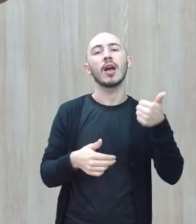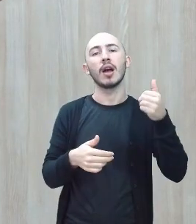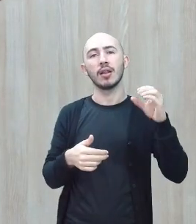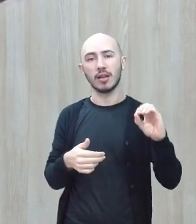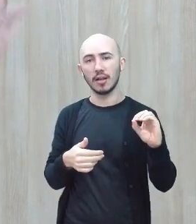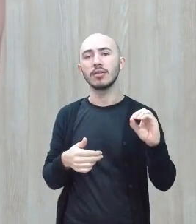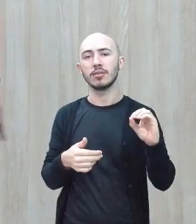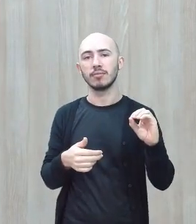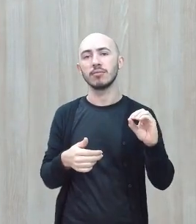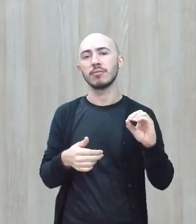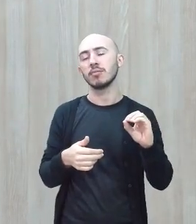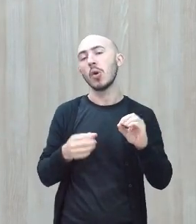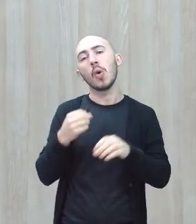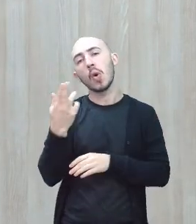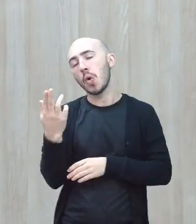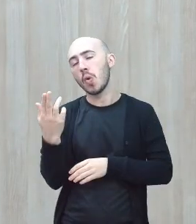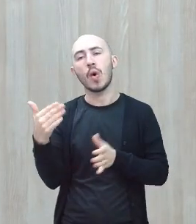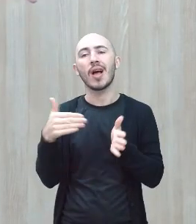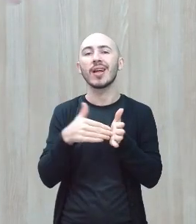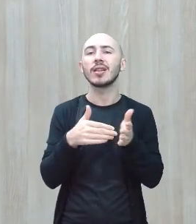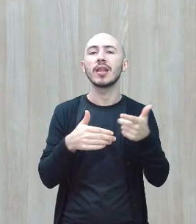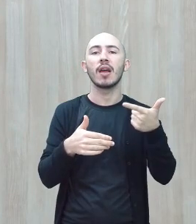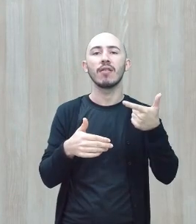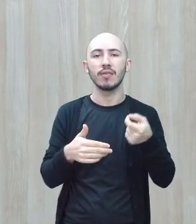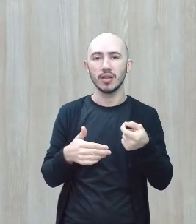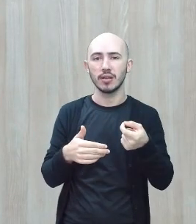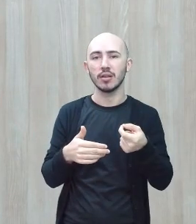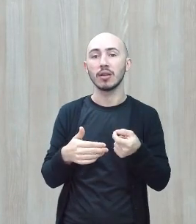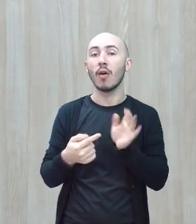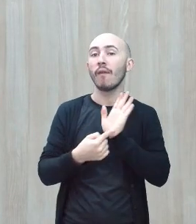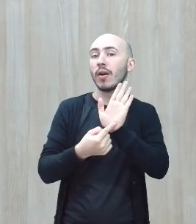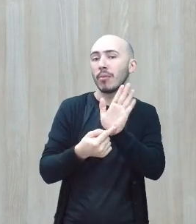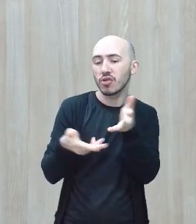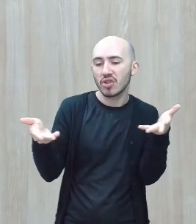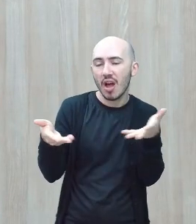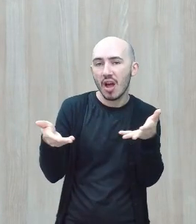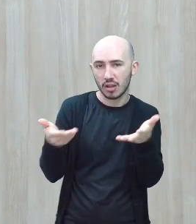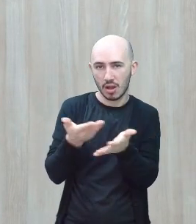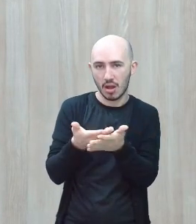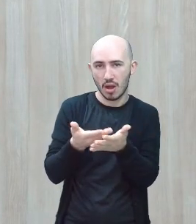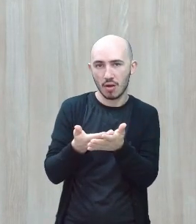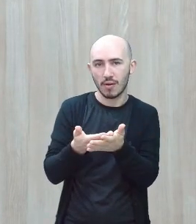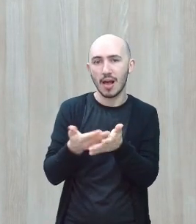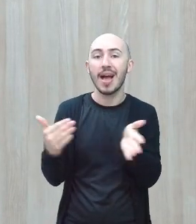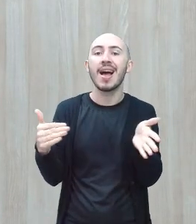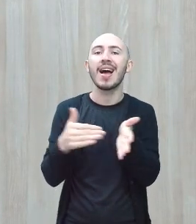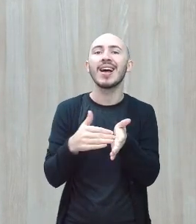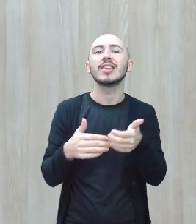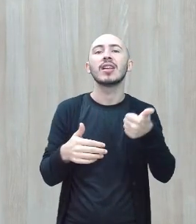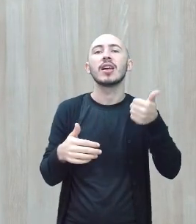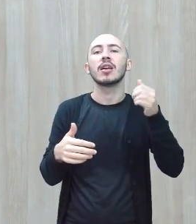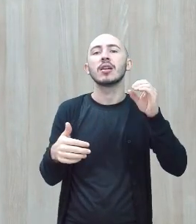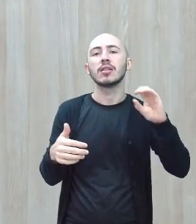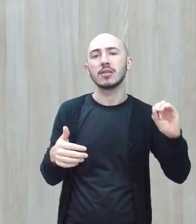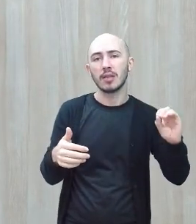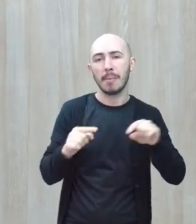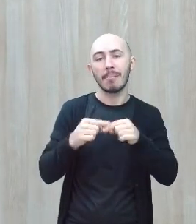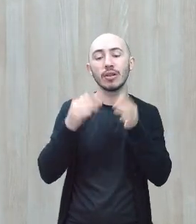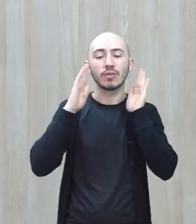vai aumentar. Então a gente vai colocar aqui até 100, mas o foco nosso é até 10, até 20, só para vocês terem uma noção, tá